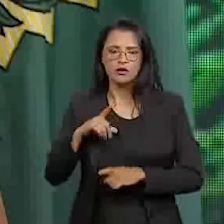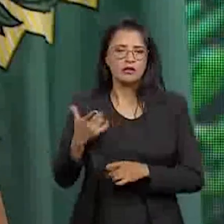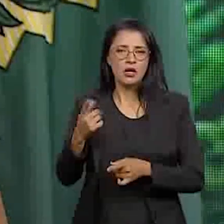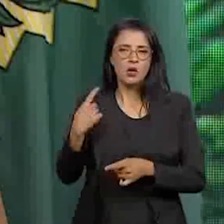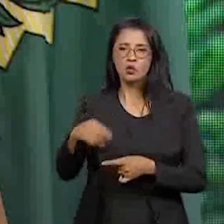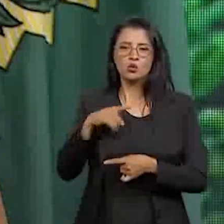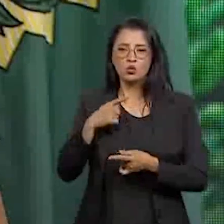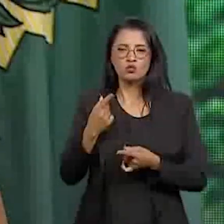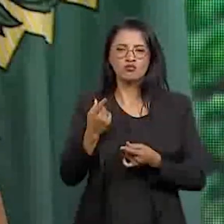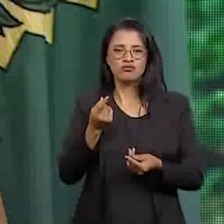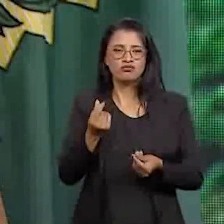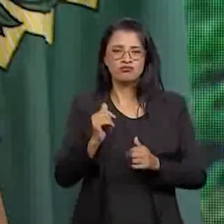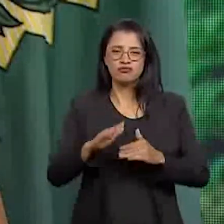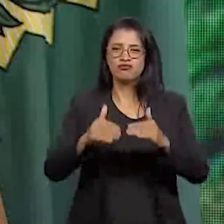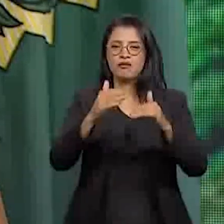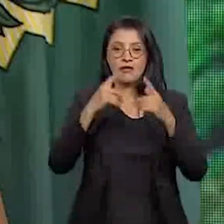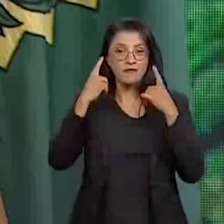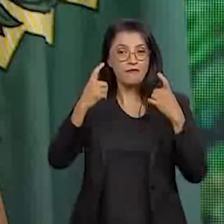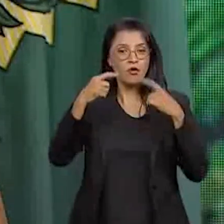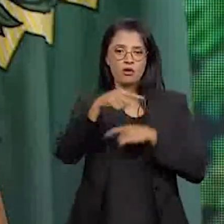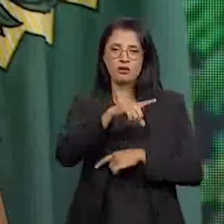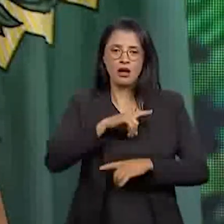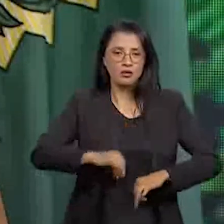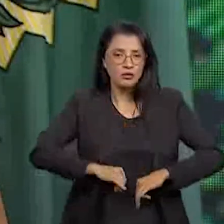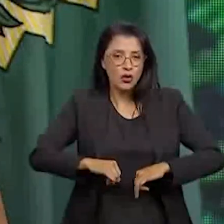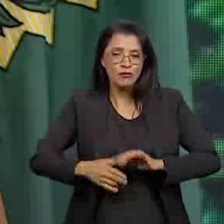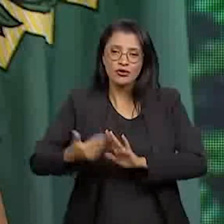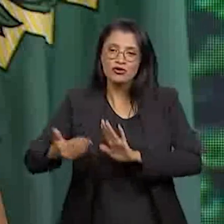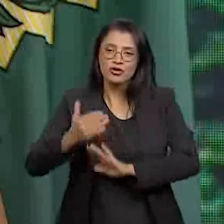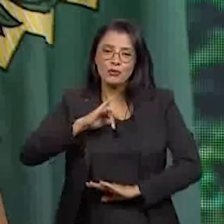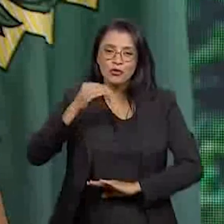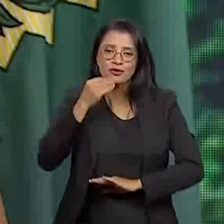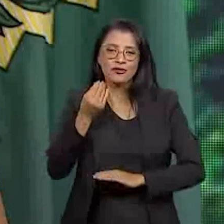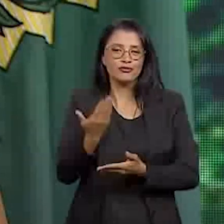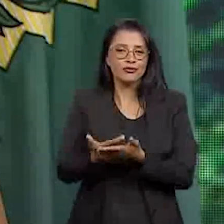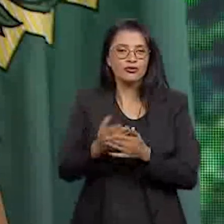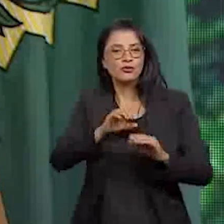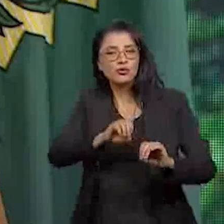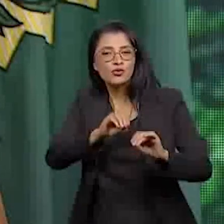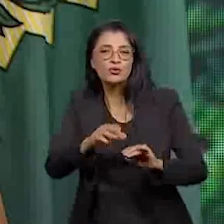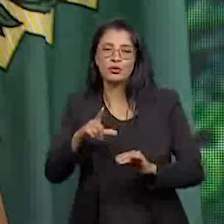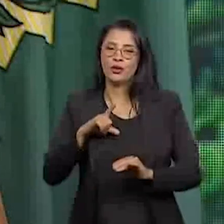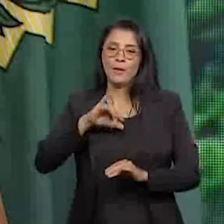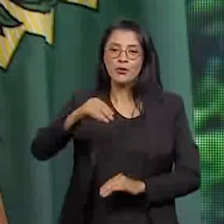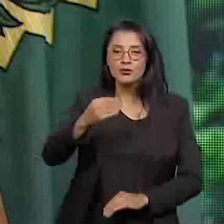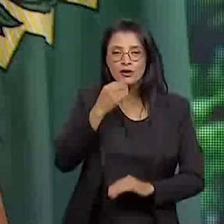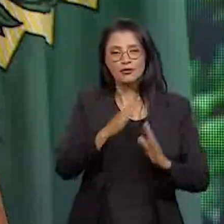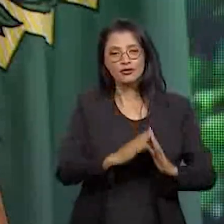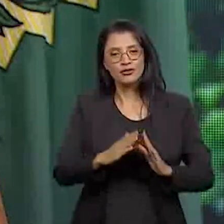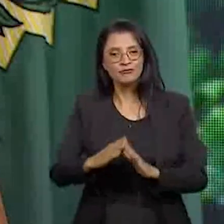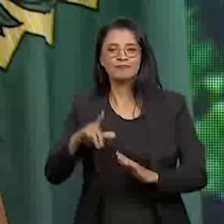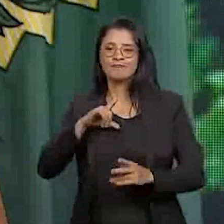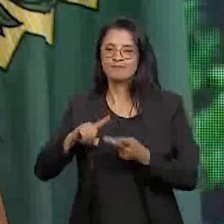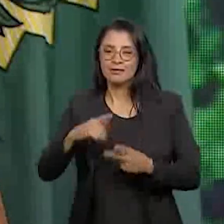do subdesenvolvimento, violência que lhe arranca as oportunidades de educação, de moradia, de saúde e